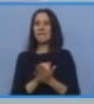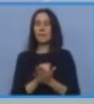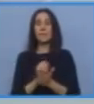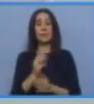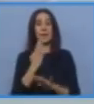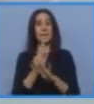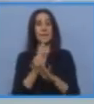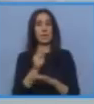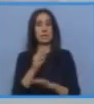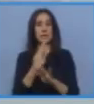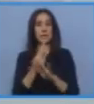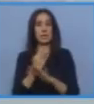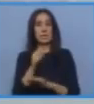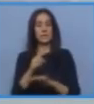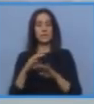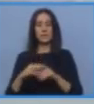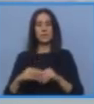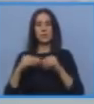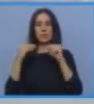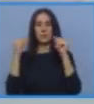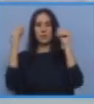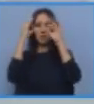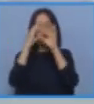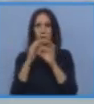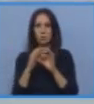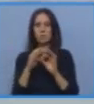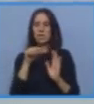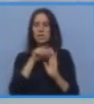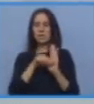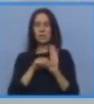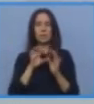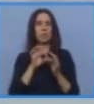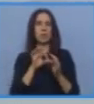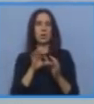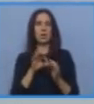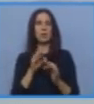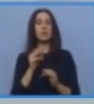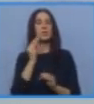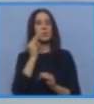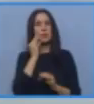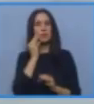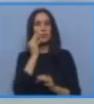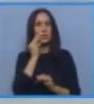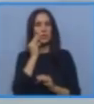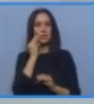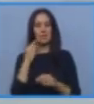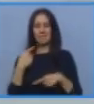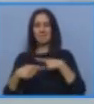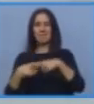esta festa do Espírito está muito ligada a esse sacramento, o sacramento do crisma. O próprio ritual do crisma